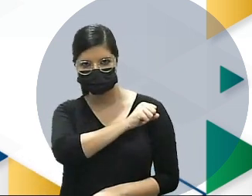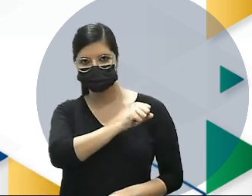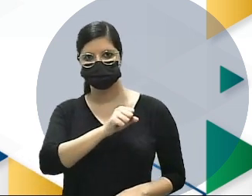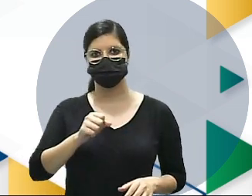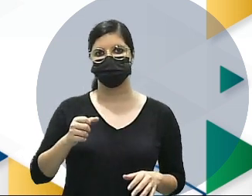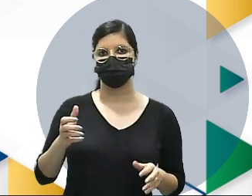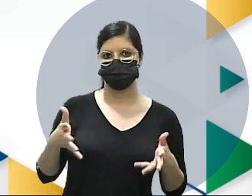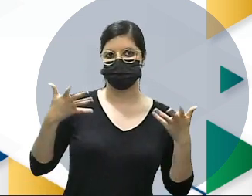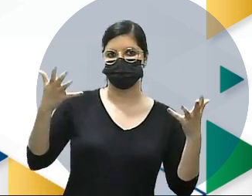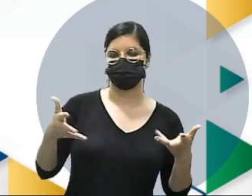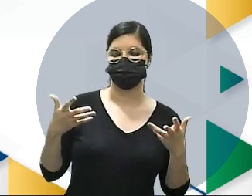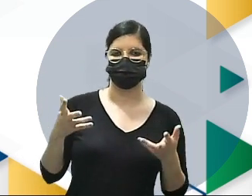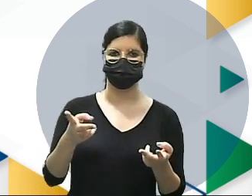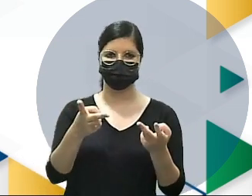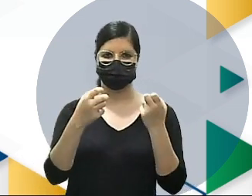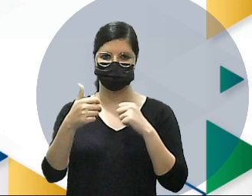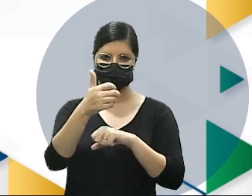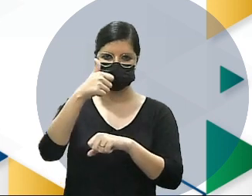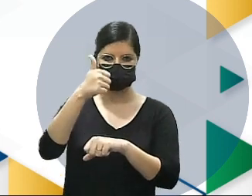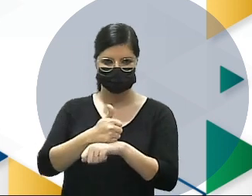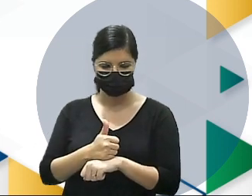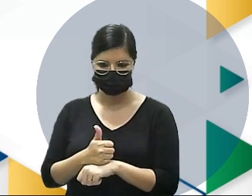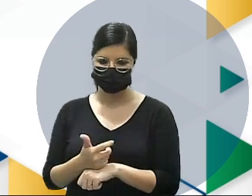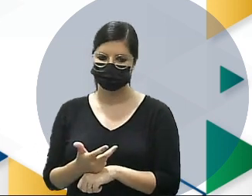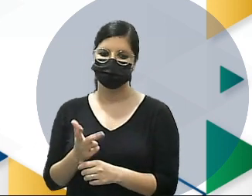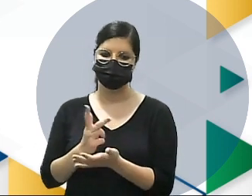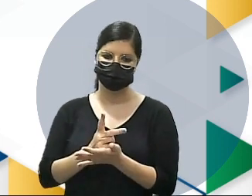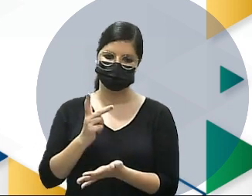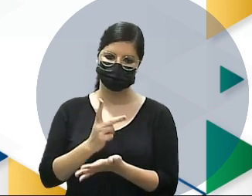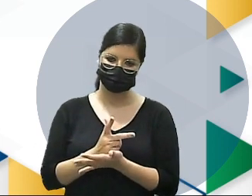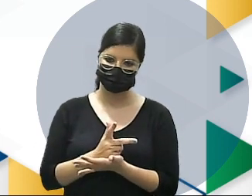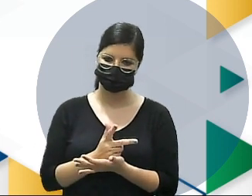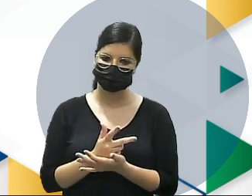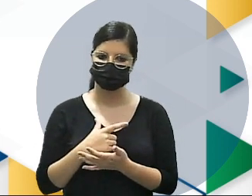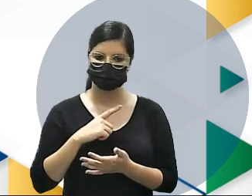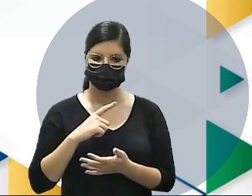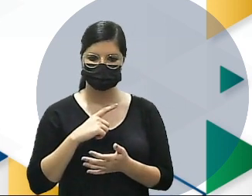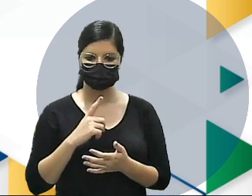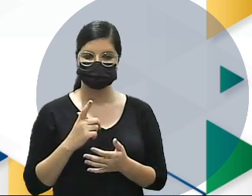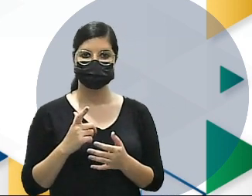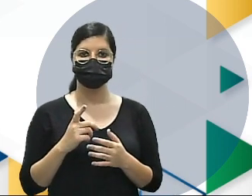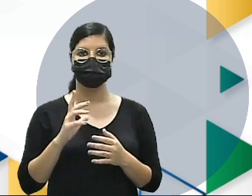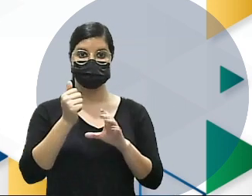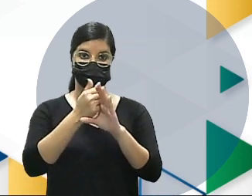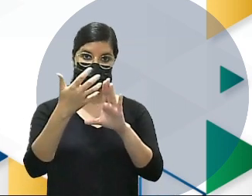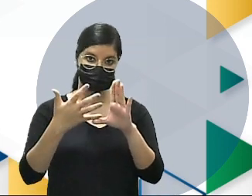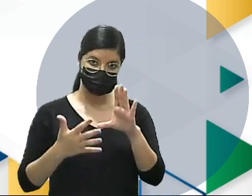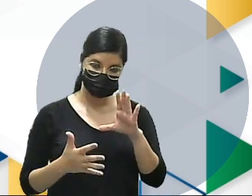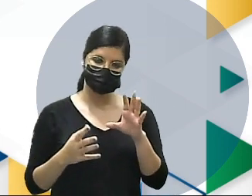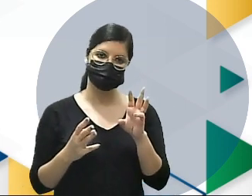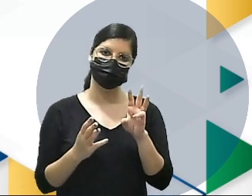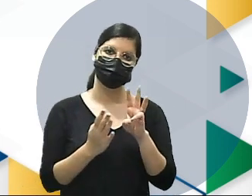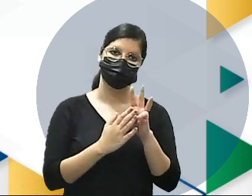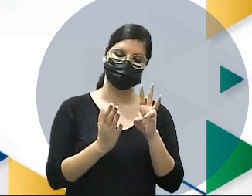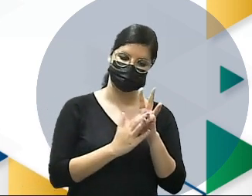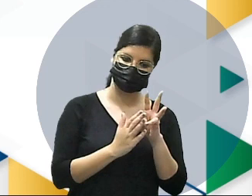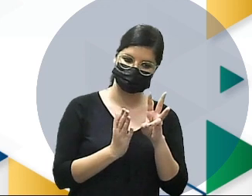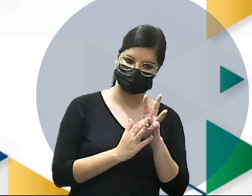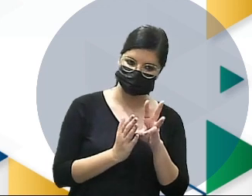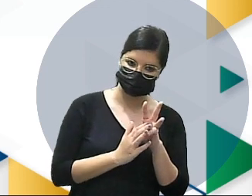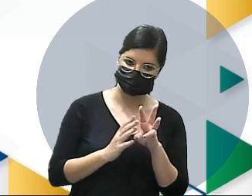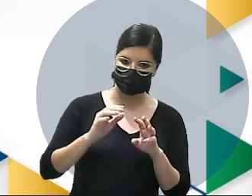gente vê até hoje nas praças nos parques isso acontecendo e ela veio muito no de características do próprio índio